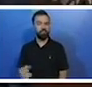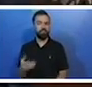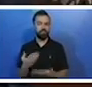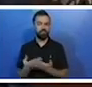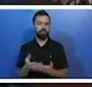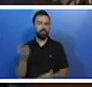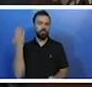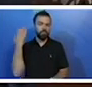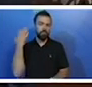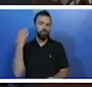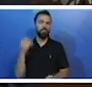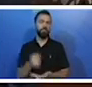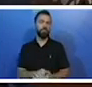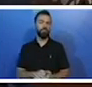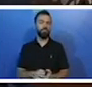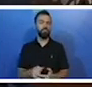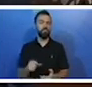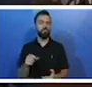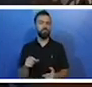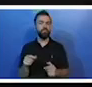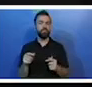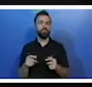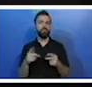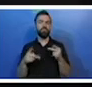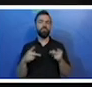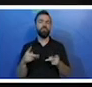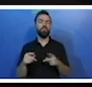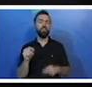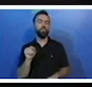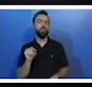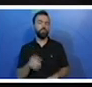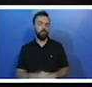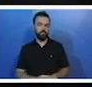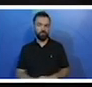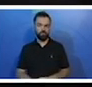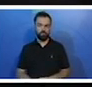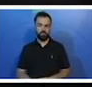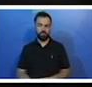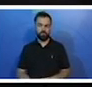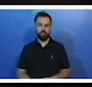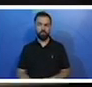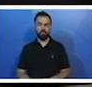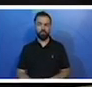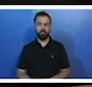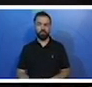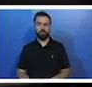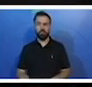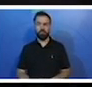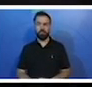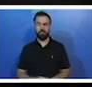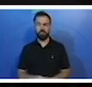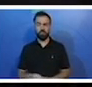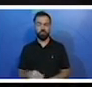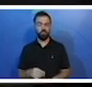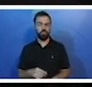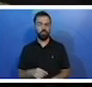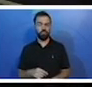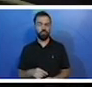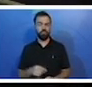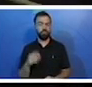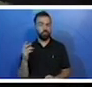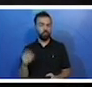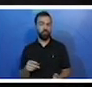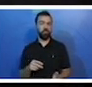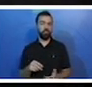Vamos recordar um pouquinho sobre o que nós falamos na aula passada. Então, na última aula, na nossa videoaula de número 19,